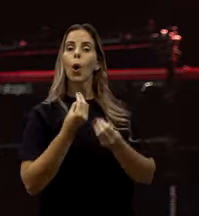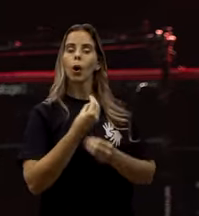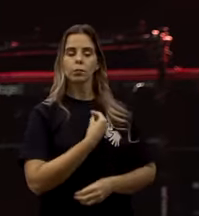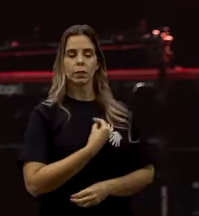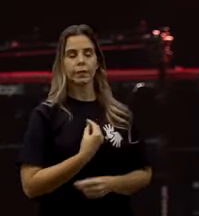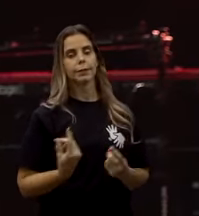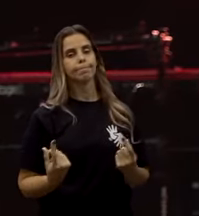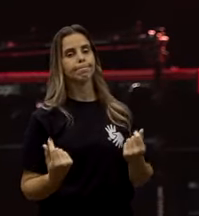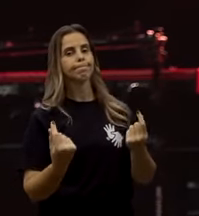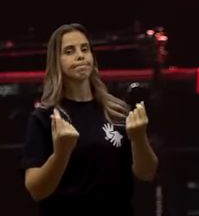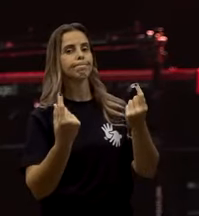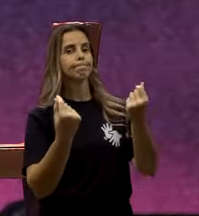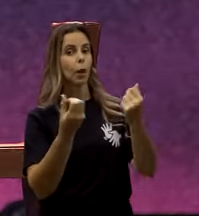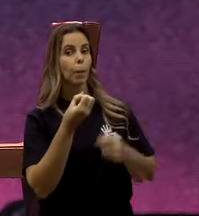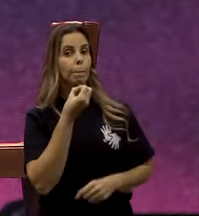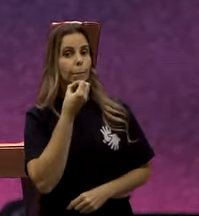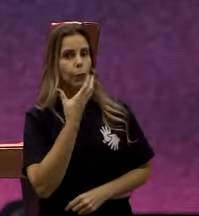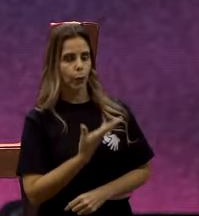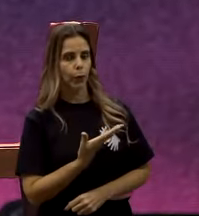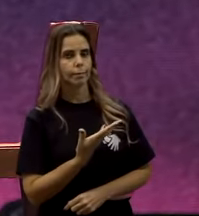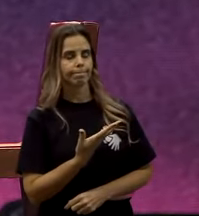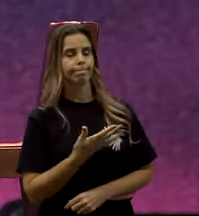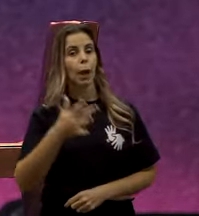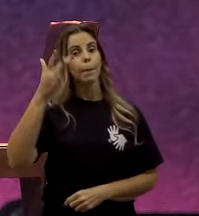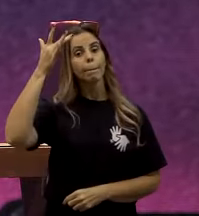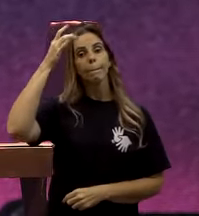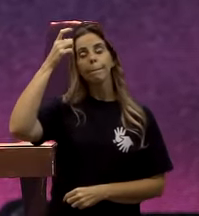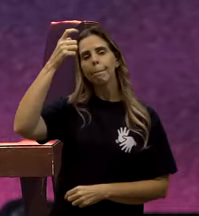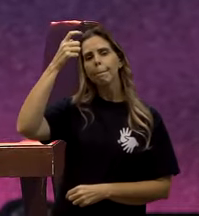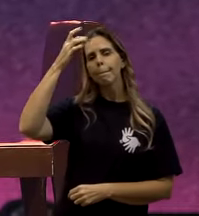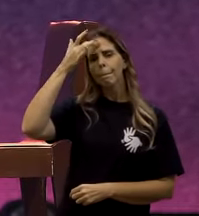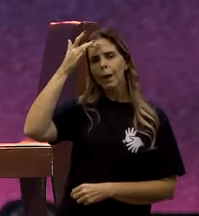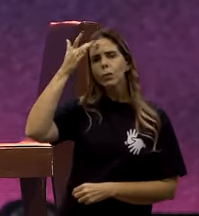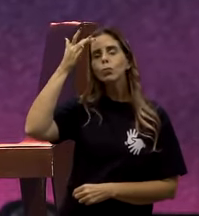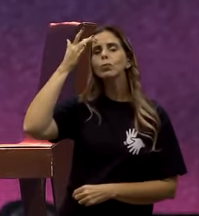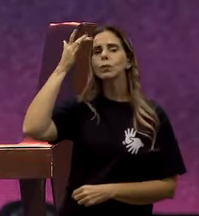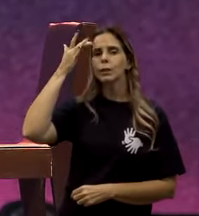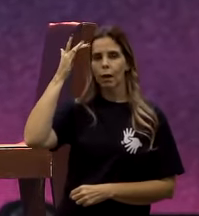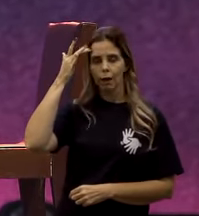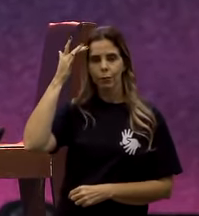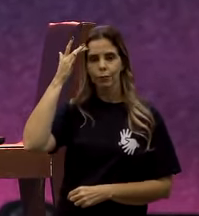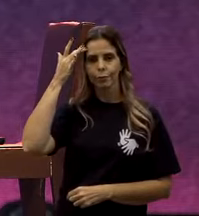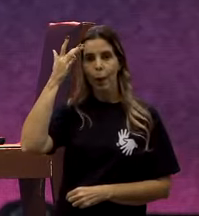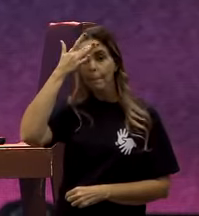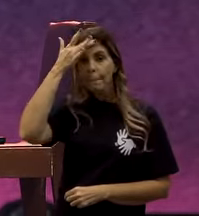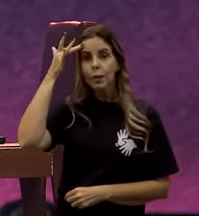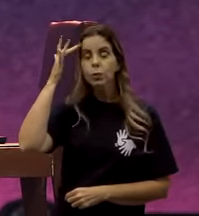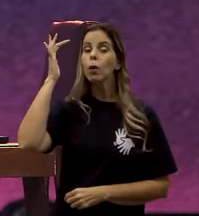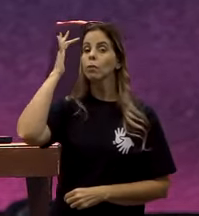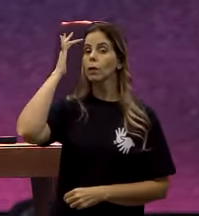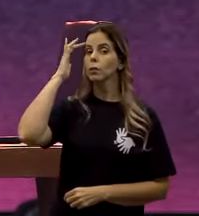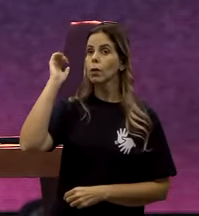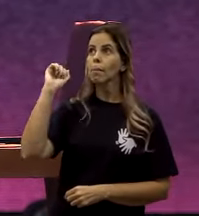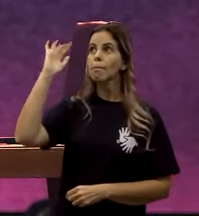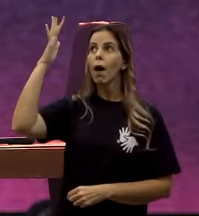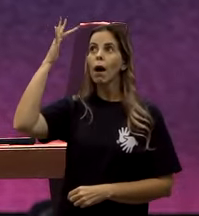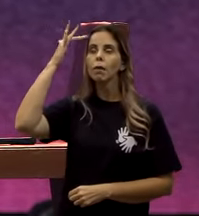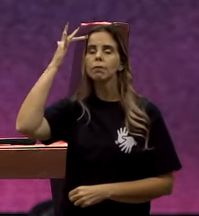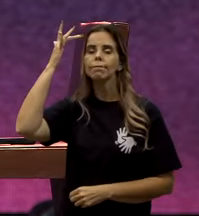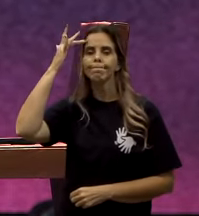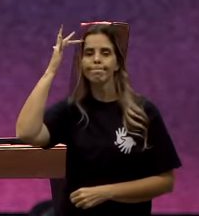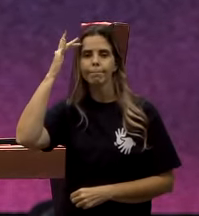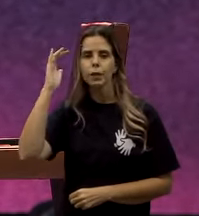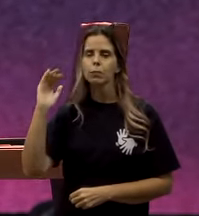fato é que se eu quiser a maturidade vai ensinar a gente is co de gente mais madura Quanto Mais maduro a gente